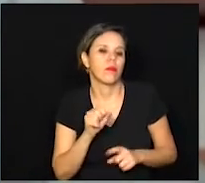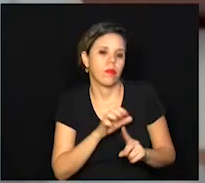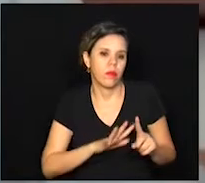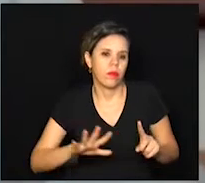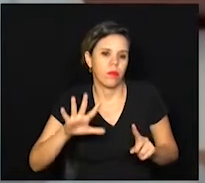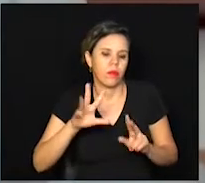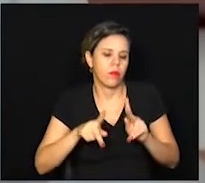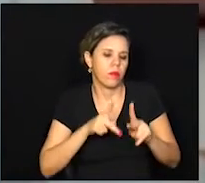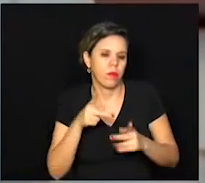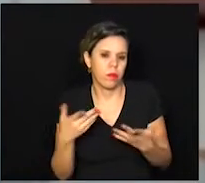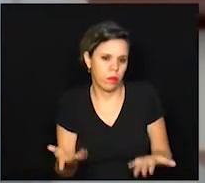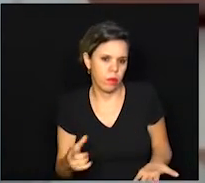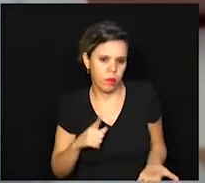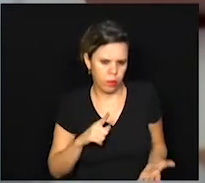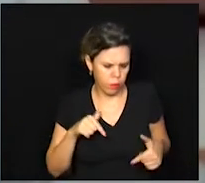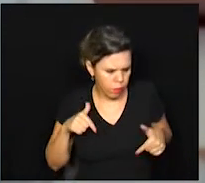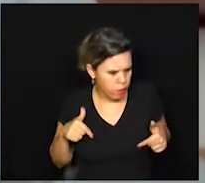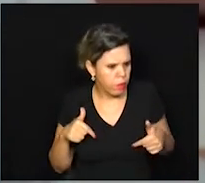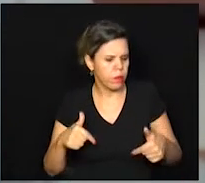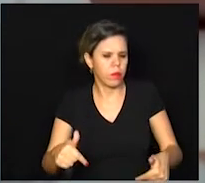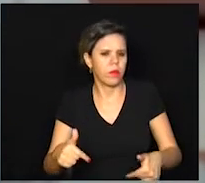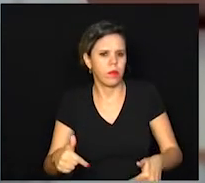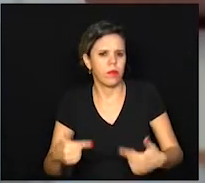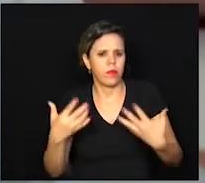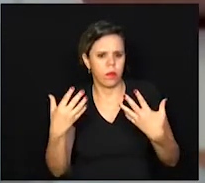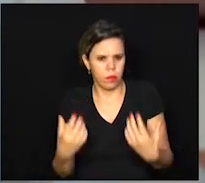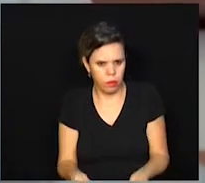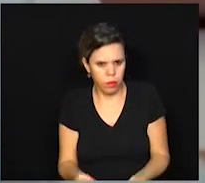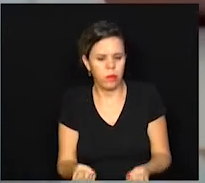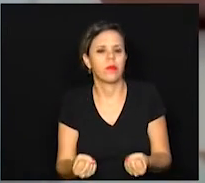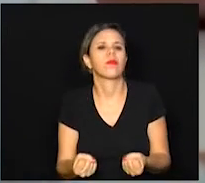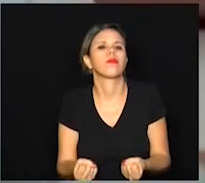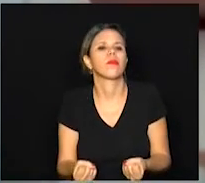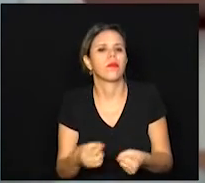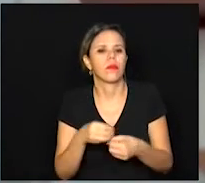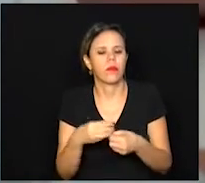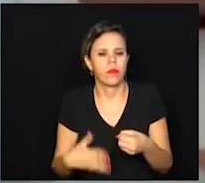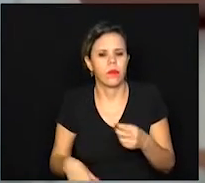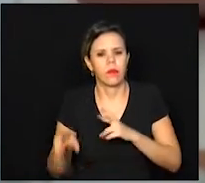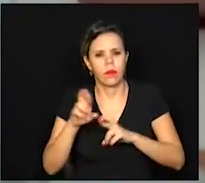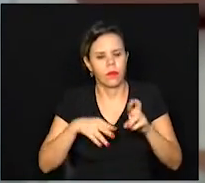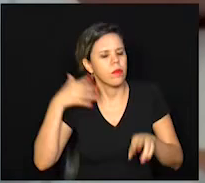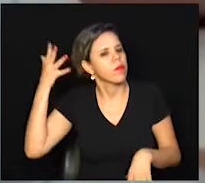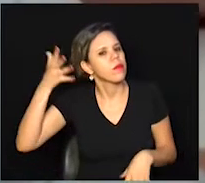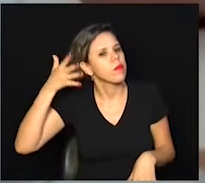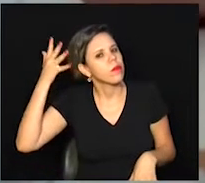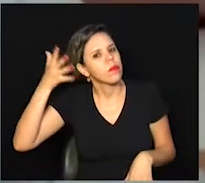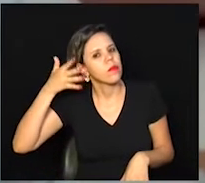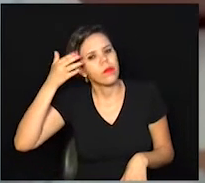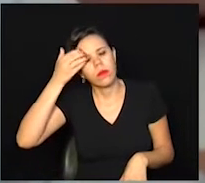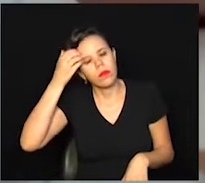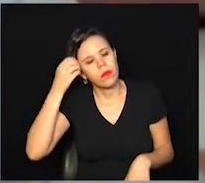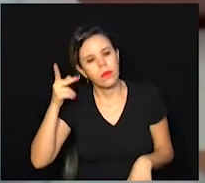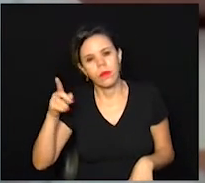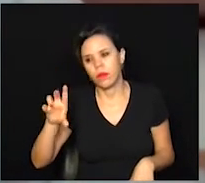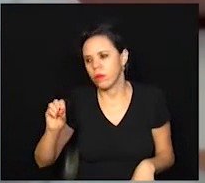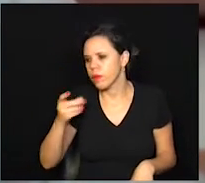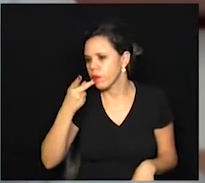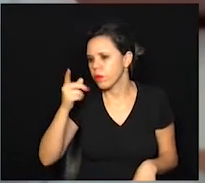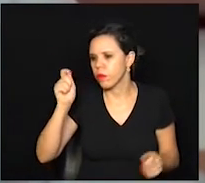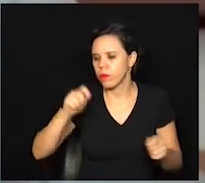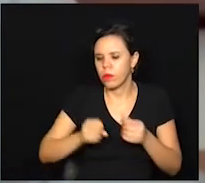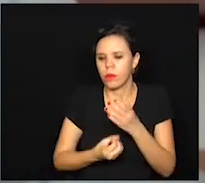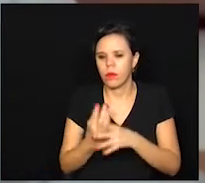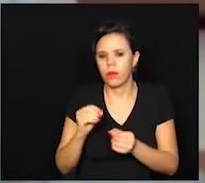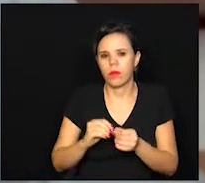civil organizada estiver ativa, comprar pauta, a partir da conferência que o Paulo Mariante falou que poderá ser realizada